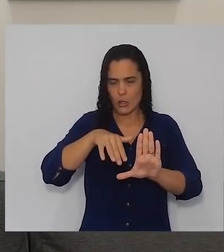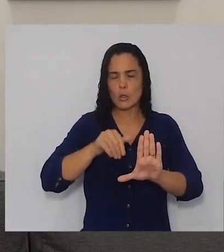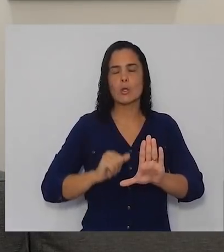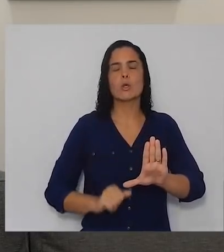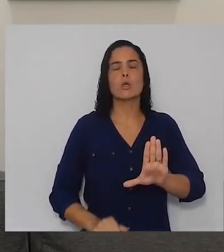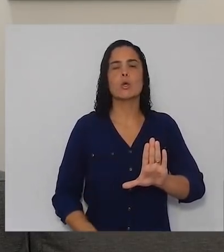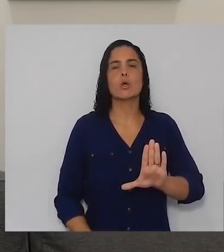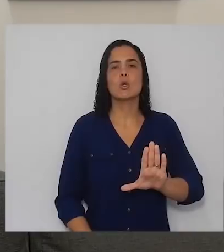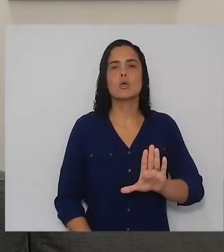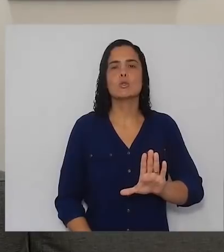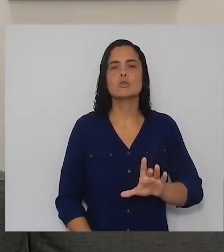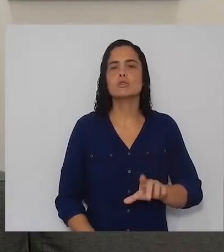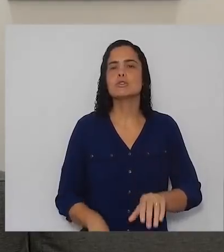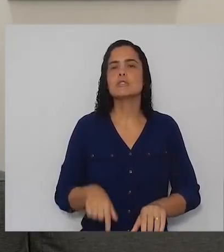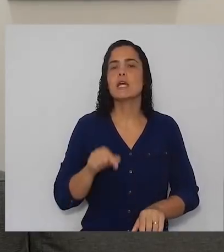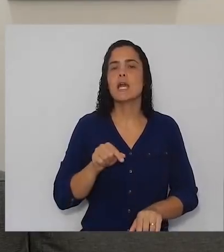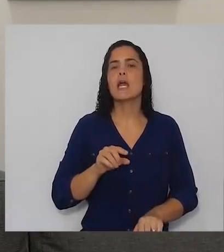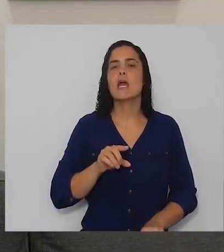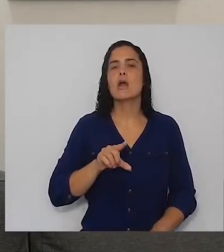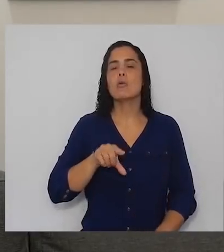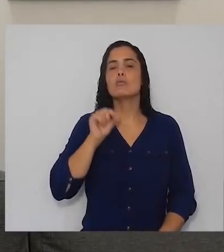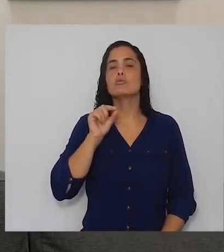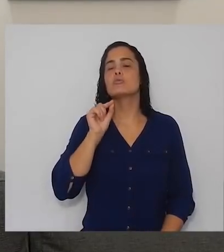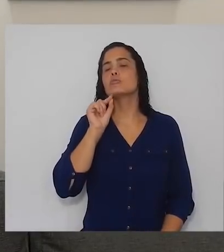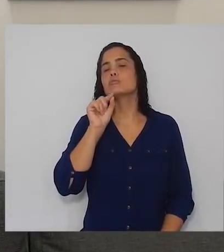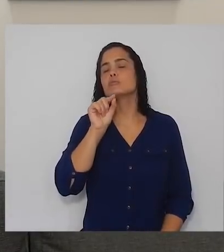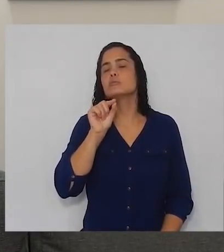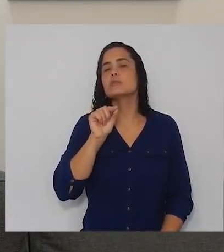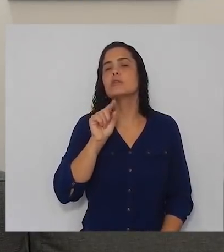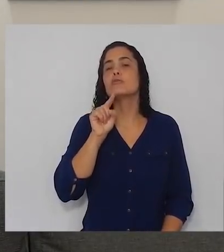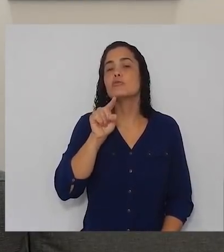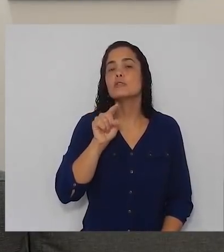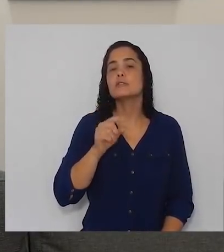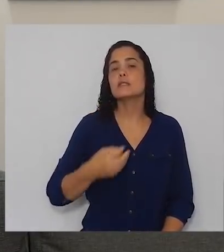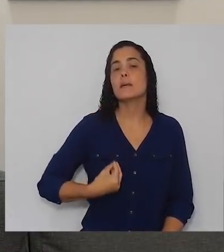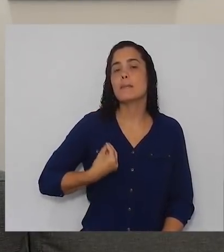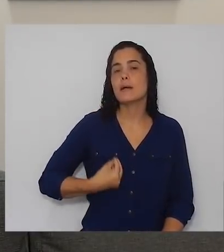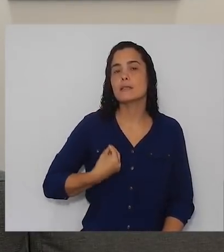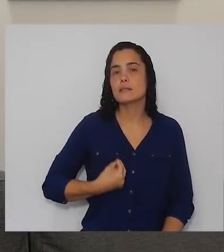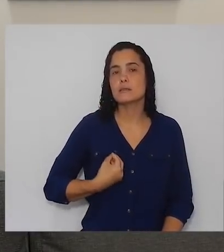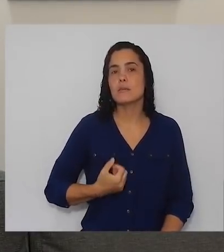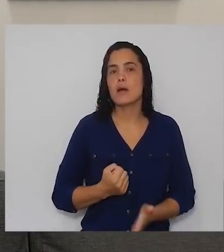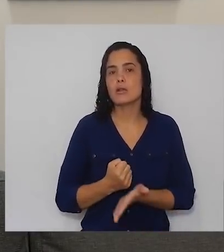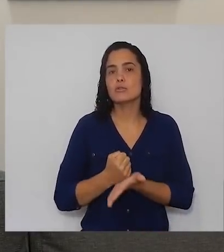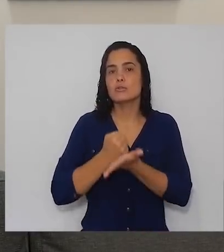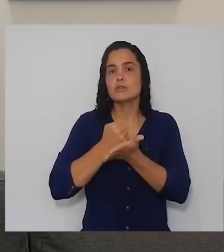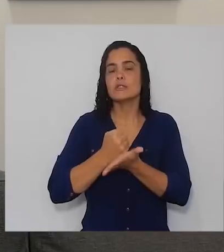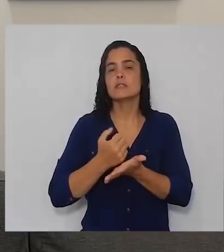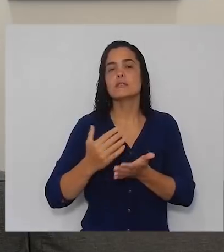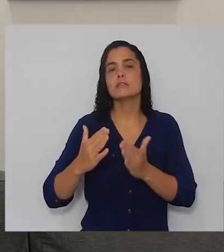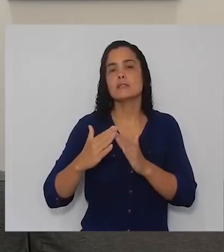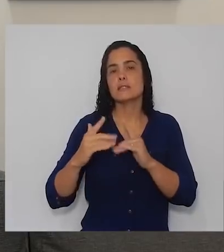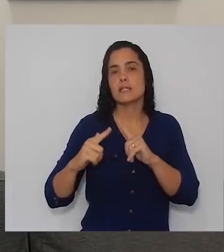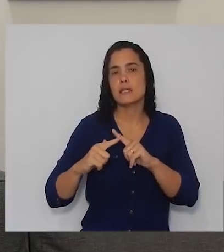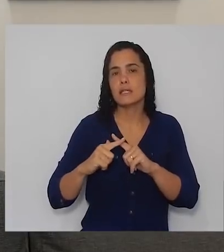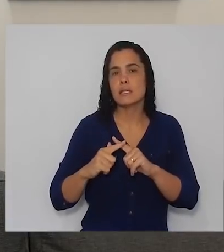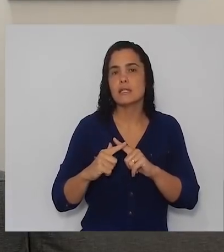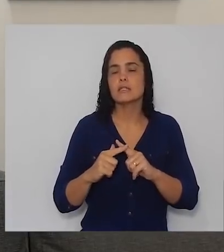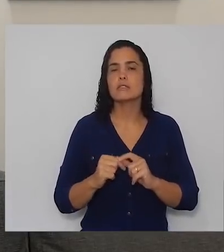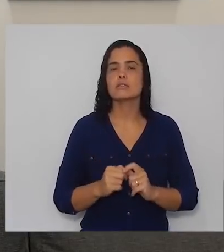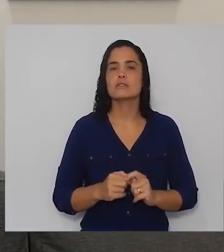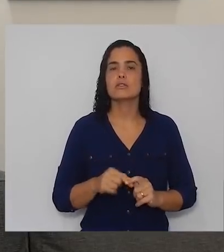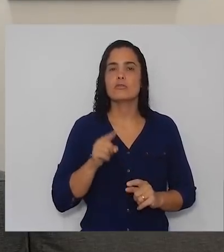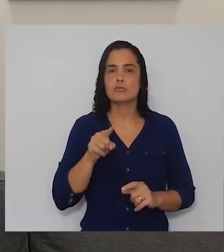instruções, Vou refrescar a memória agora, é uma das novas opções de você participar do sustento da sua igreja. O